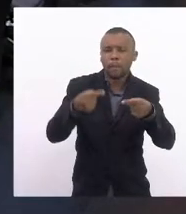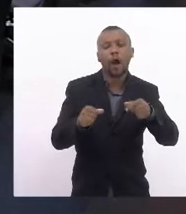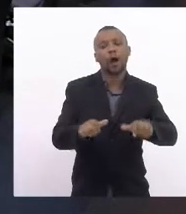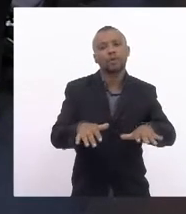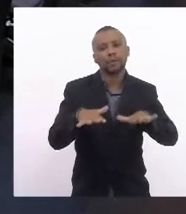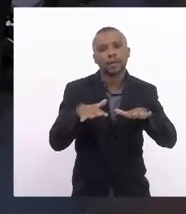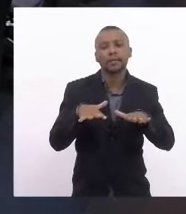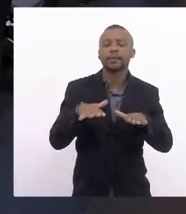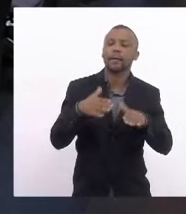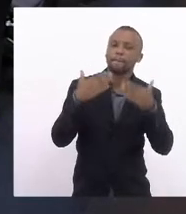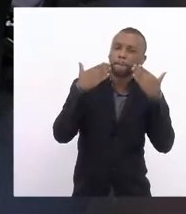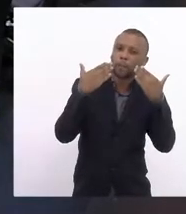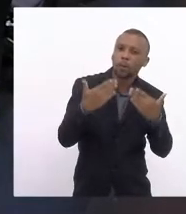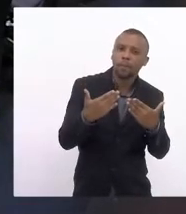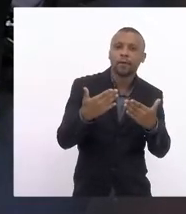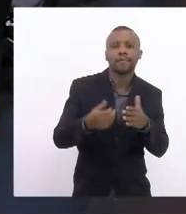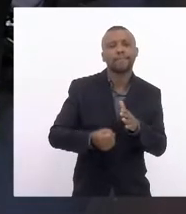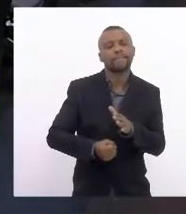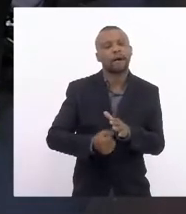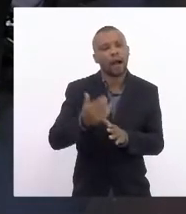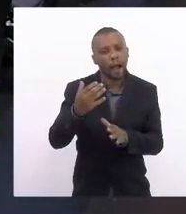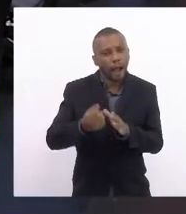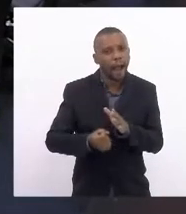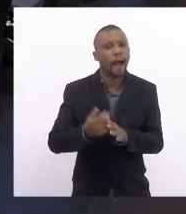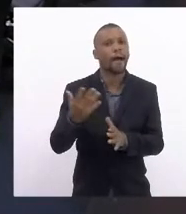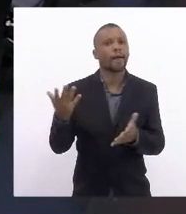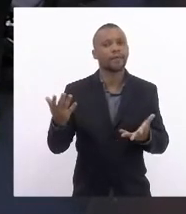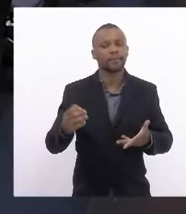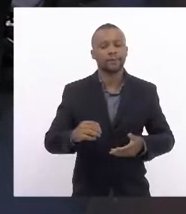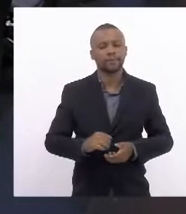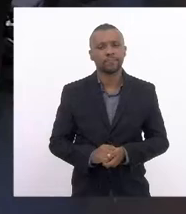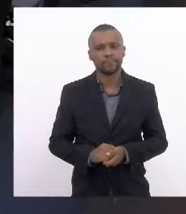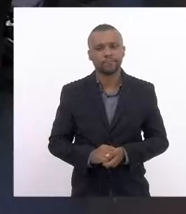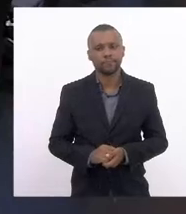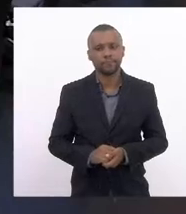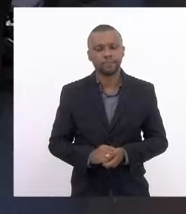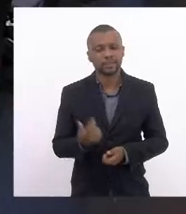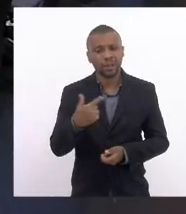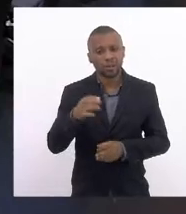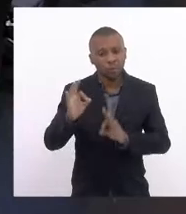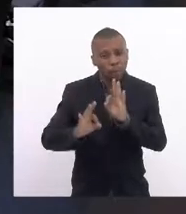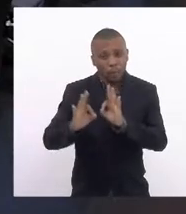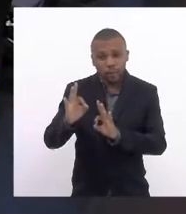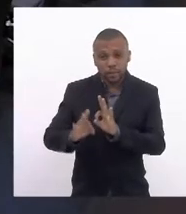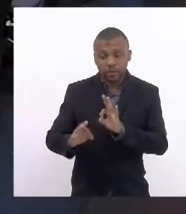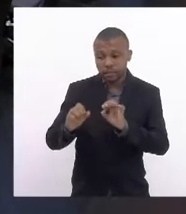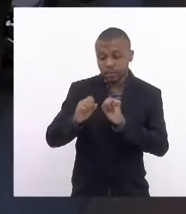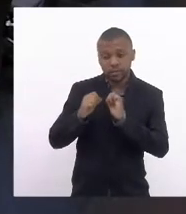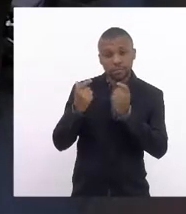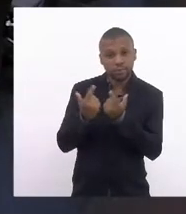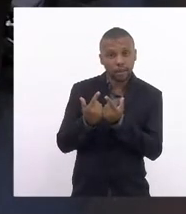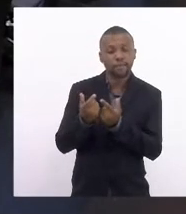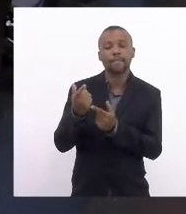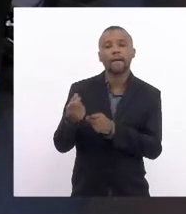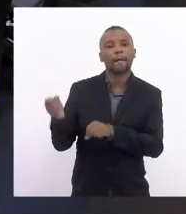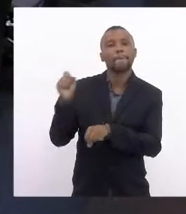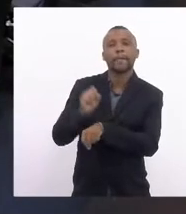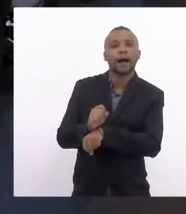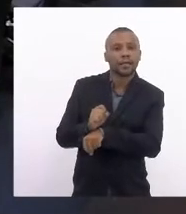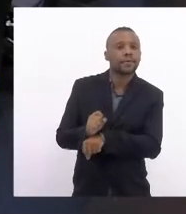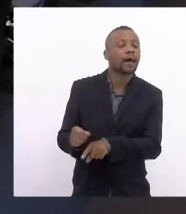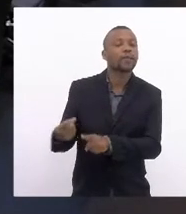públicas. A gente tem um projeto, por exemplo, da Procuradoria da Mulher da Casa, que foi paralisado, que também envolve a deputada Zeidan,